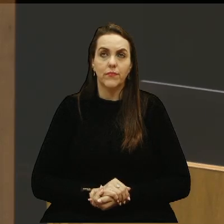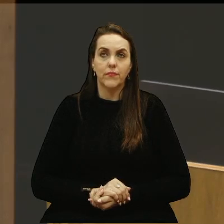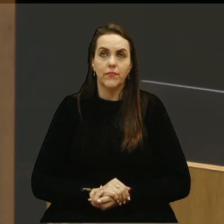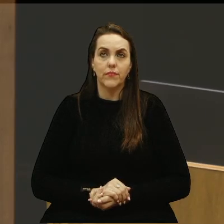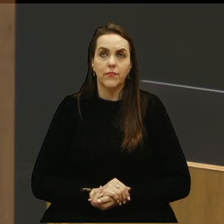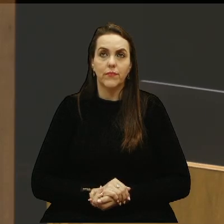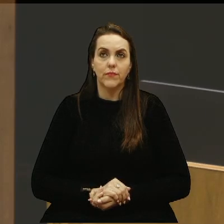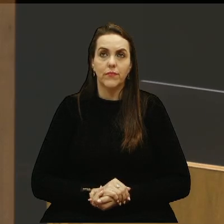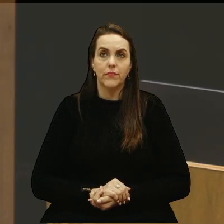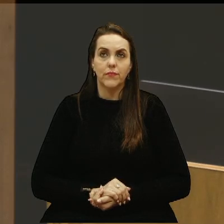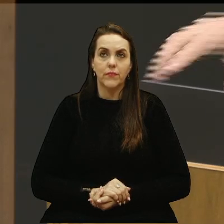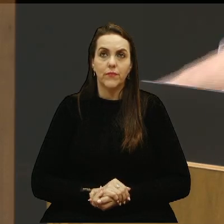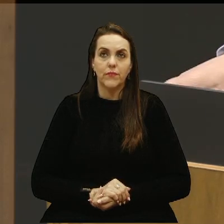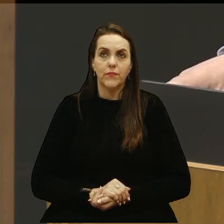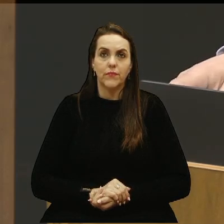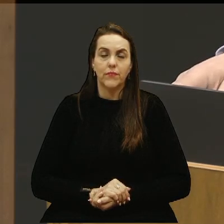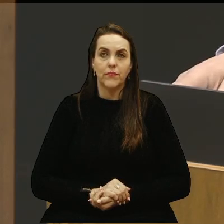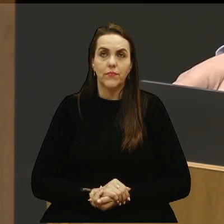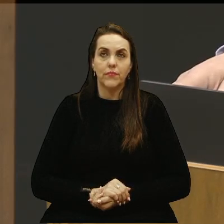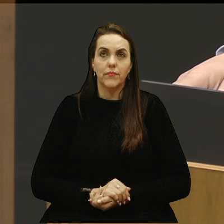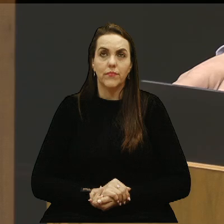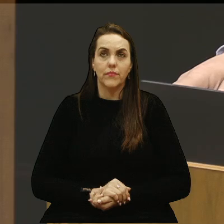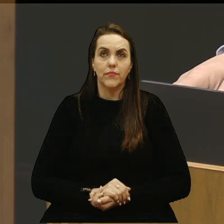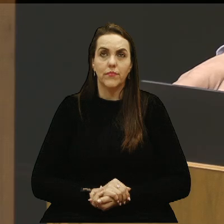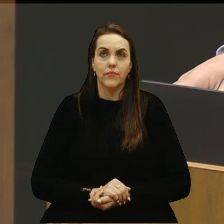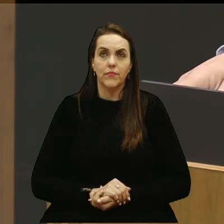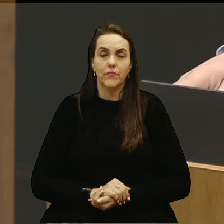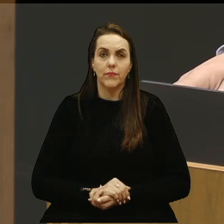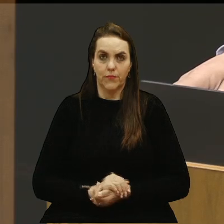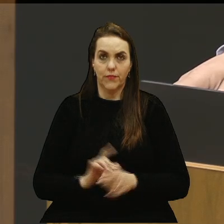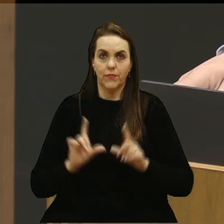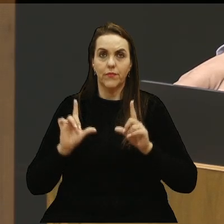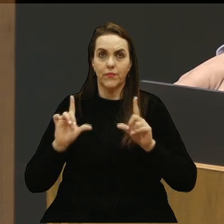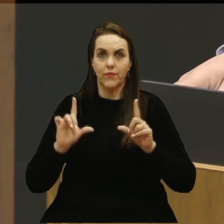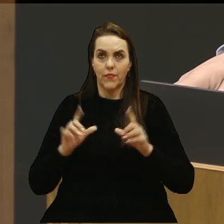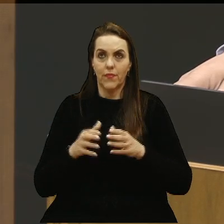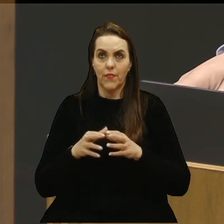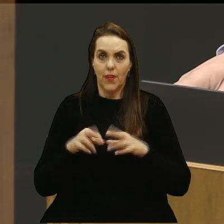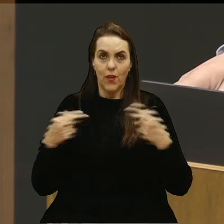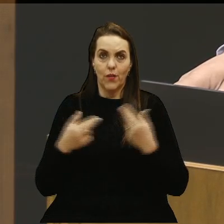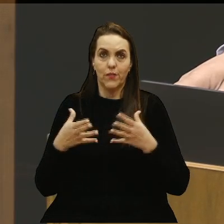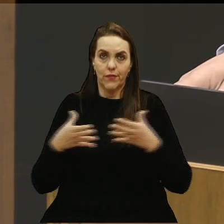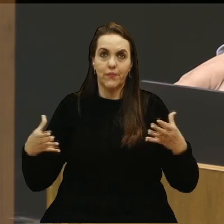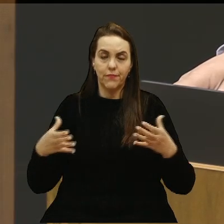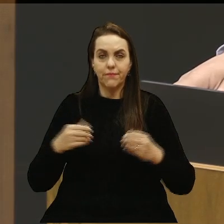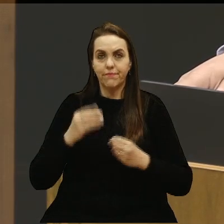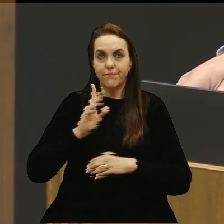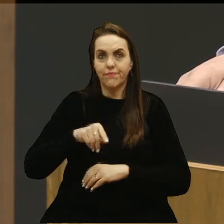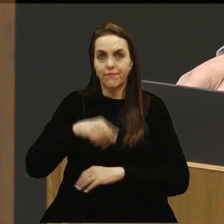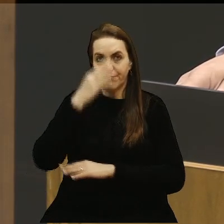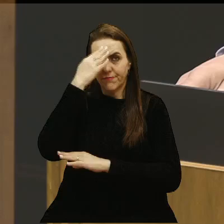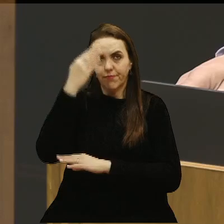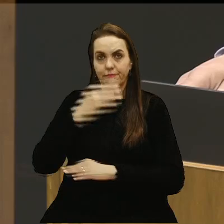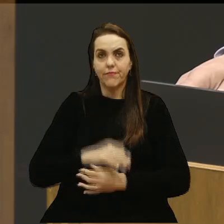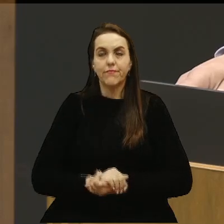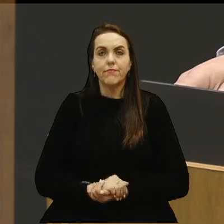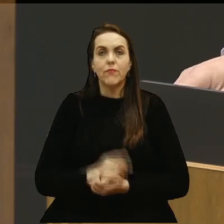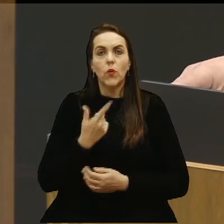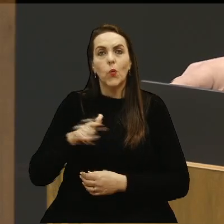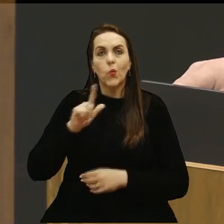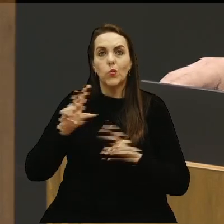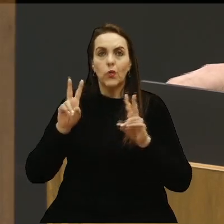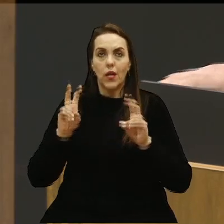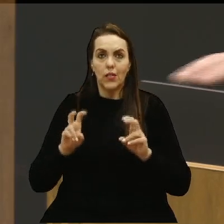Agora, não, no grande expediente mesmo. Bota a plaquinha do grande expediente. Essa aí. Obrigado. Outro assunto, não